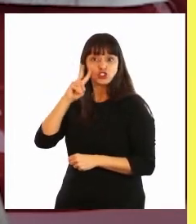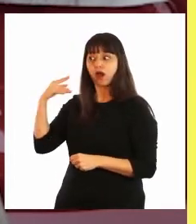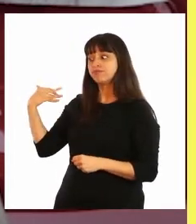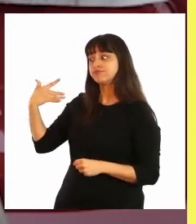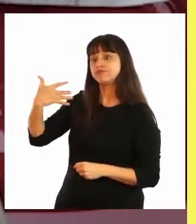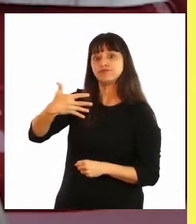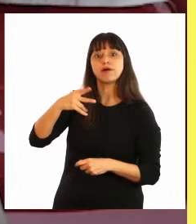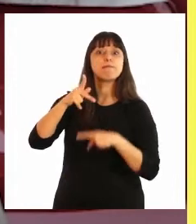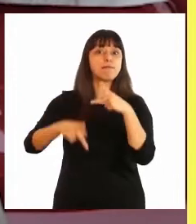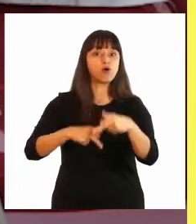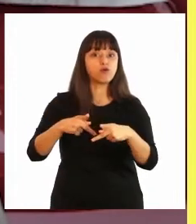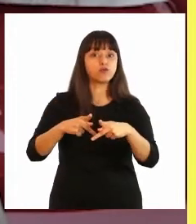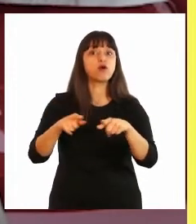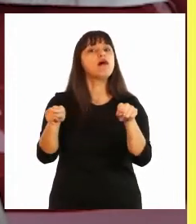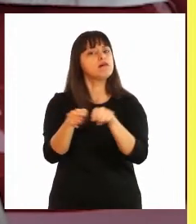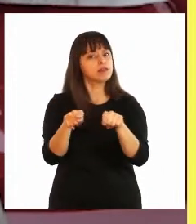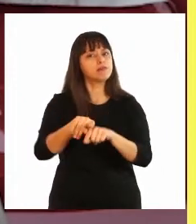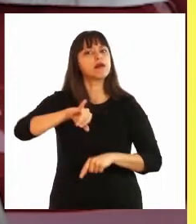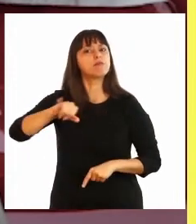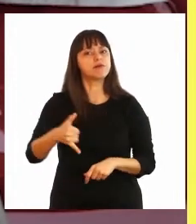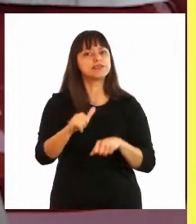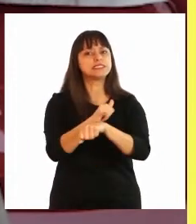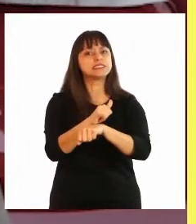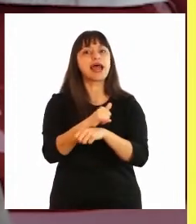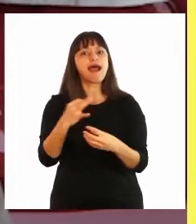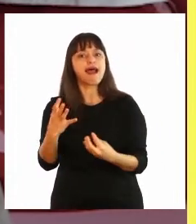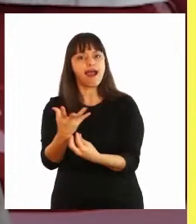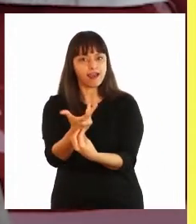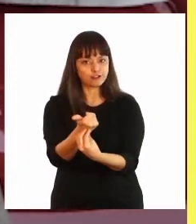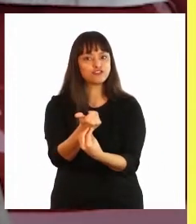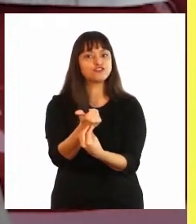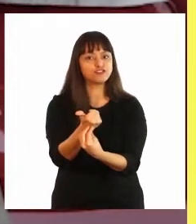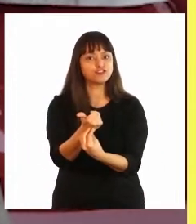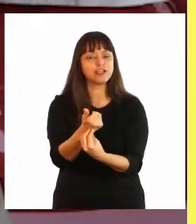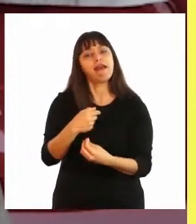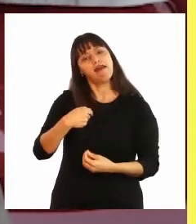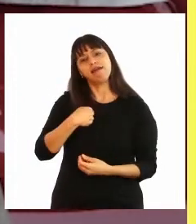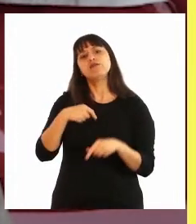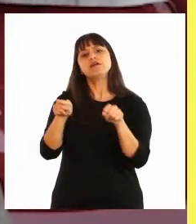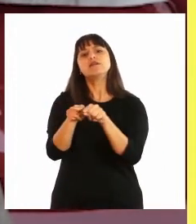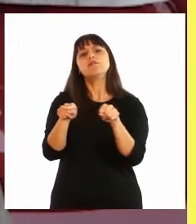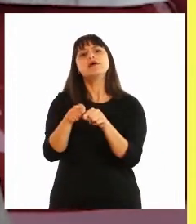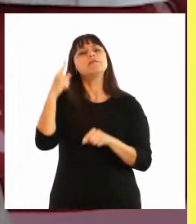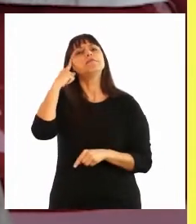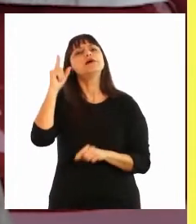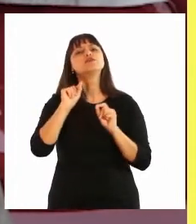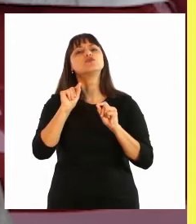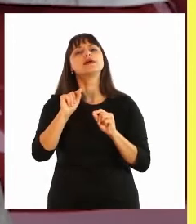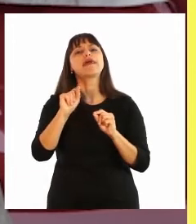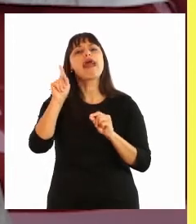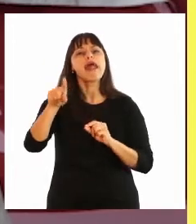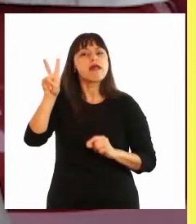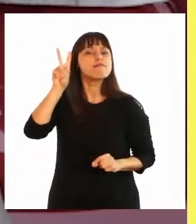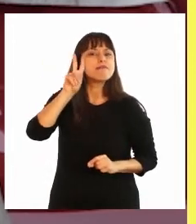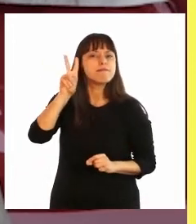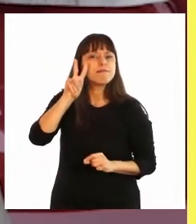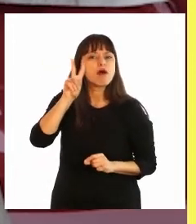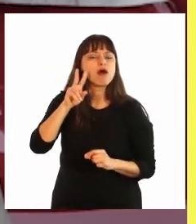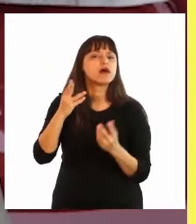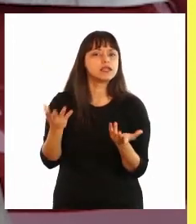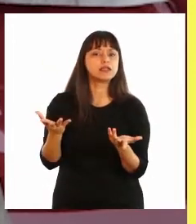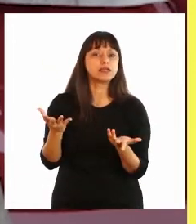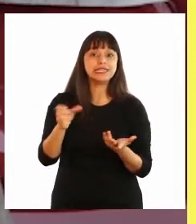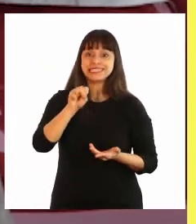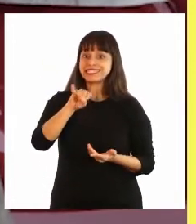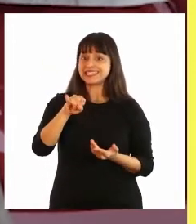de arte, e trabalhar isso, né? Para mim funciona muito o desenho enquanto memória, e se eu não